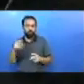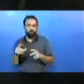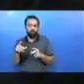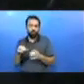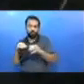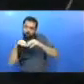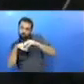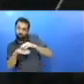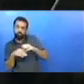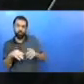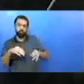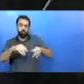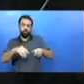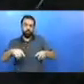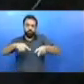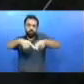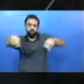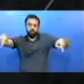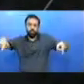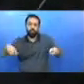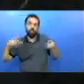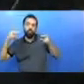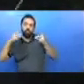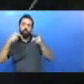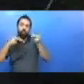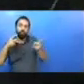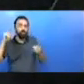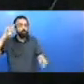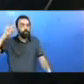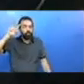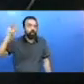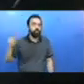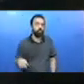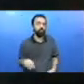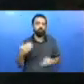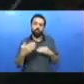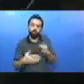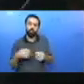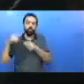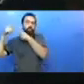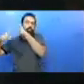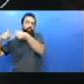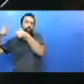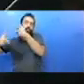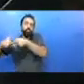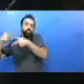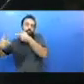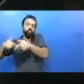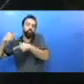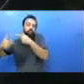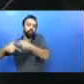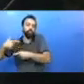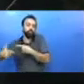reuniam em círculos, faziam rodas e contavam histórias. Essas histórias foram sendo contadas de geração para geração, de povos para povos,